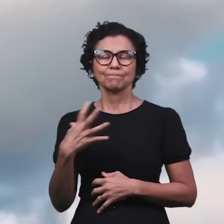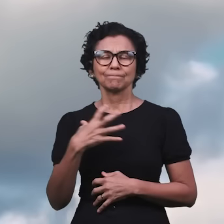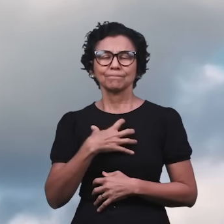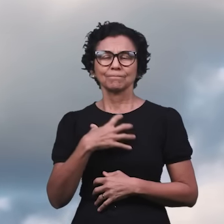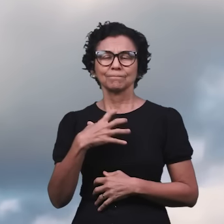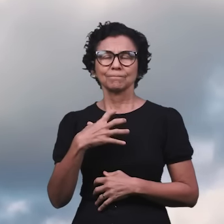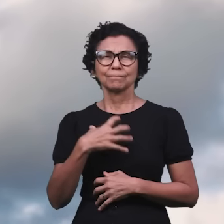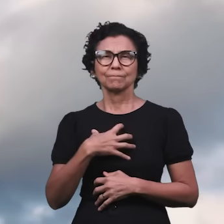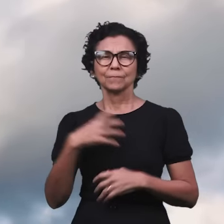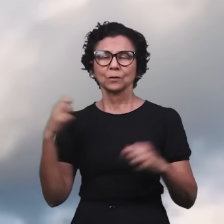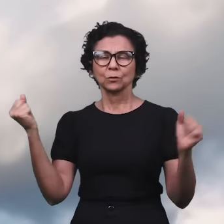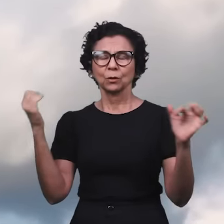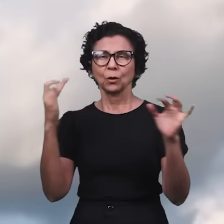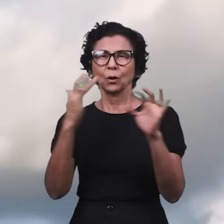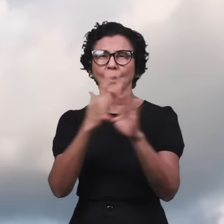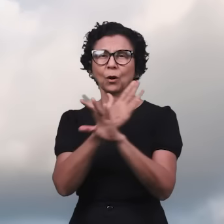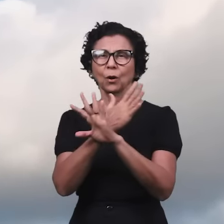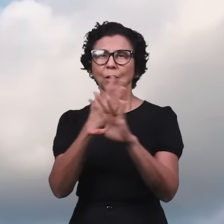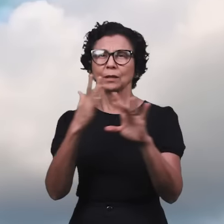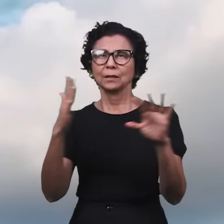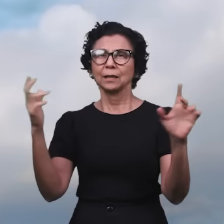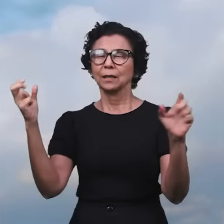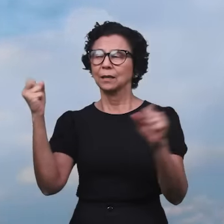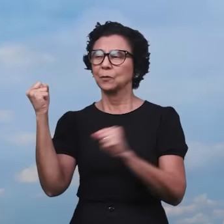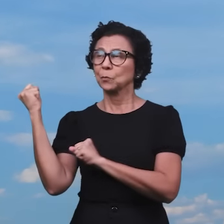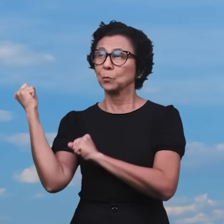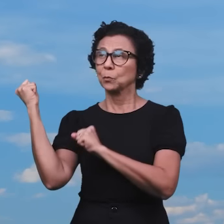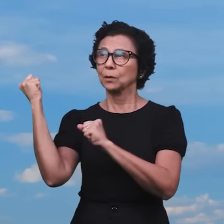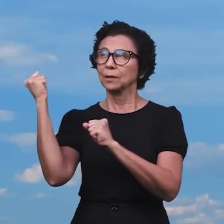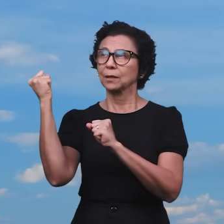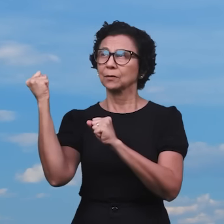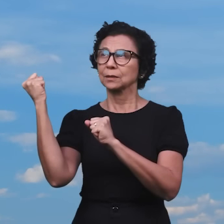preciso contemplar a tua glória,